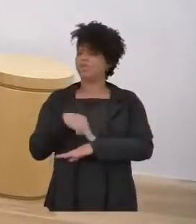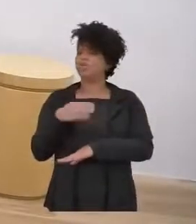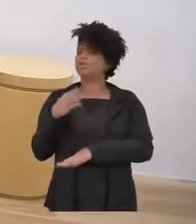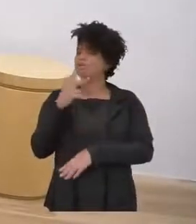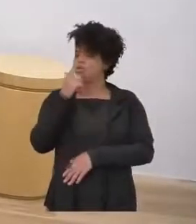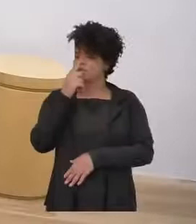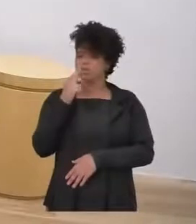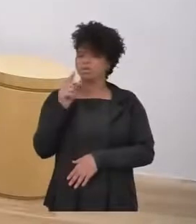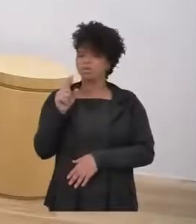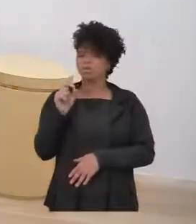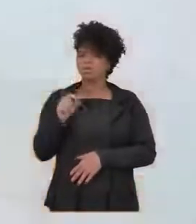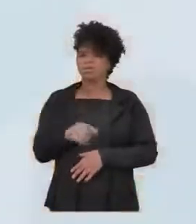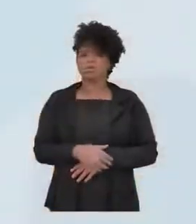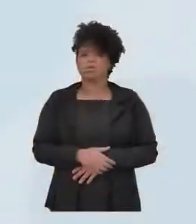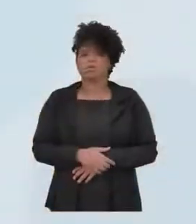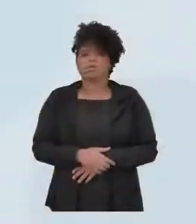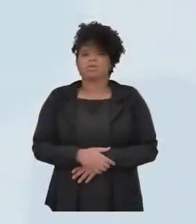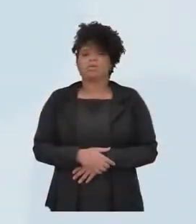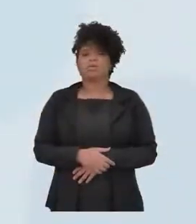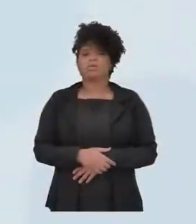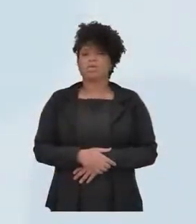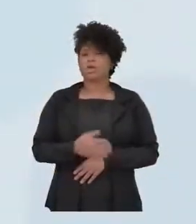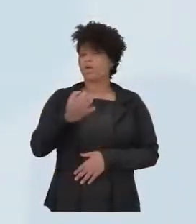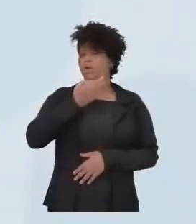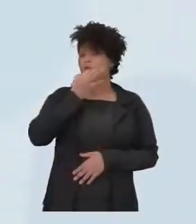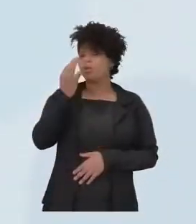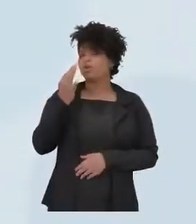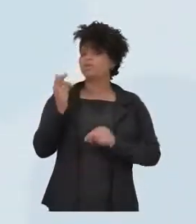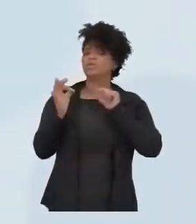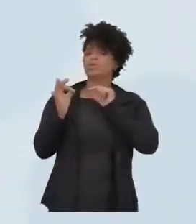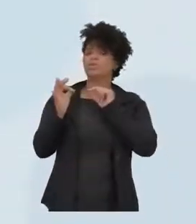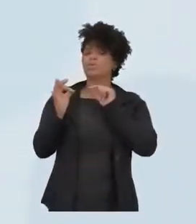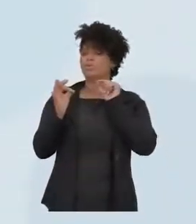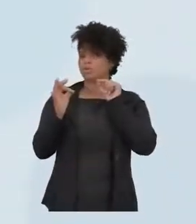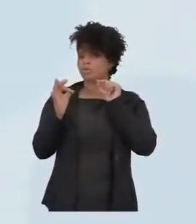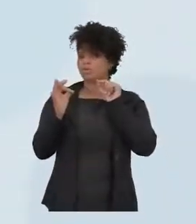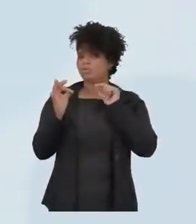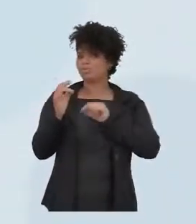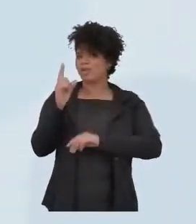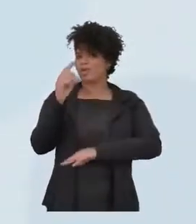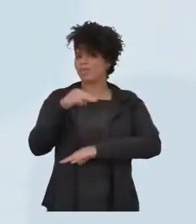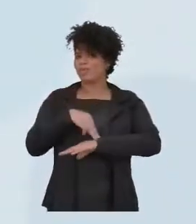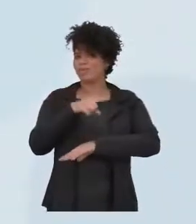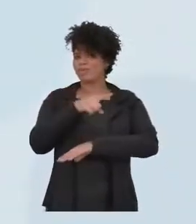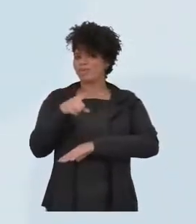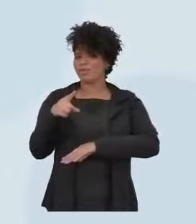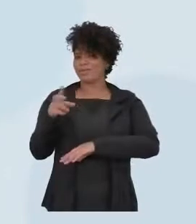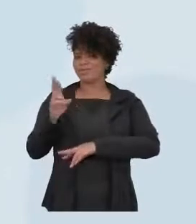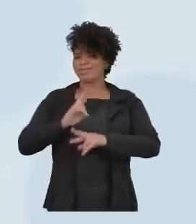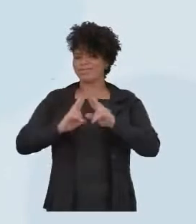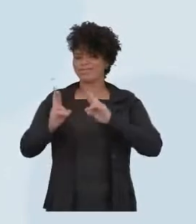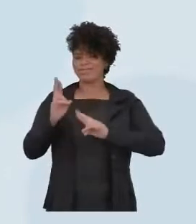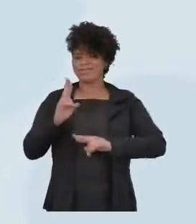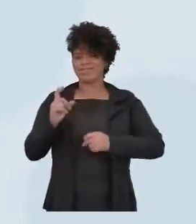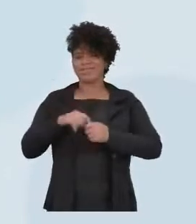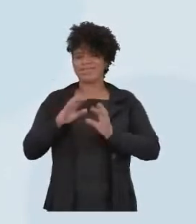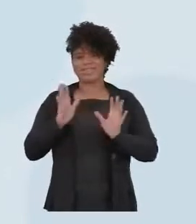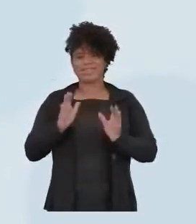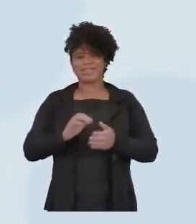pergunta é... Qual é a pergunta? O que é uma Que é opinião? uma opinião. 1 minuto. 1 minuto, eu pensei Já a mesma voltamos.